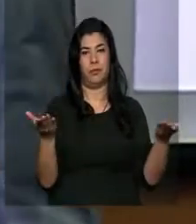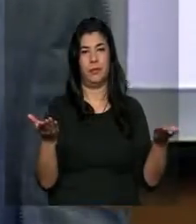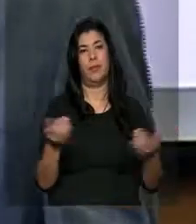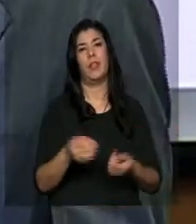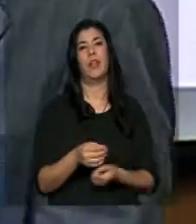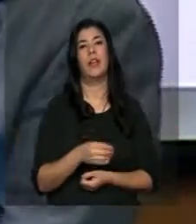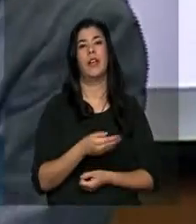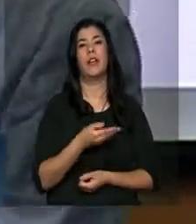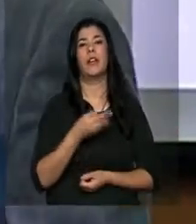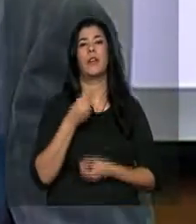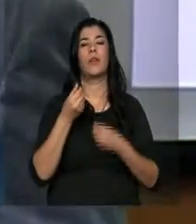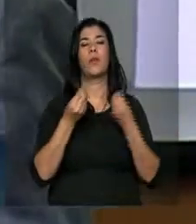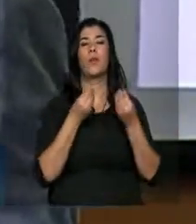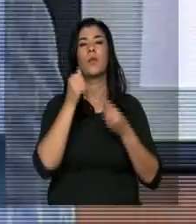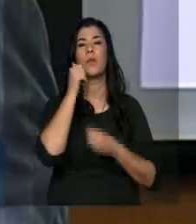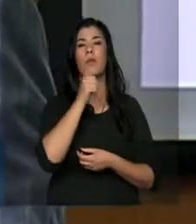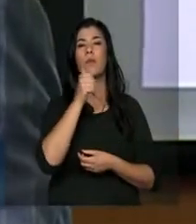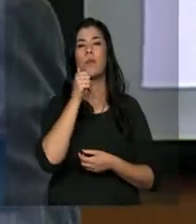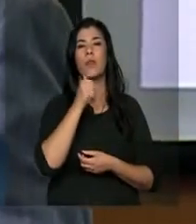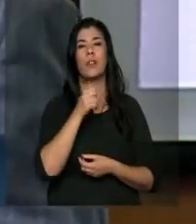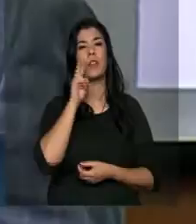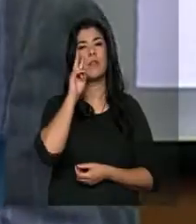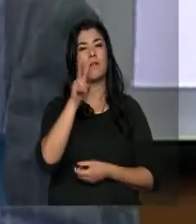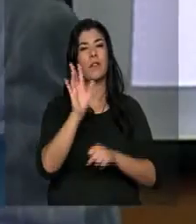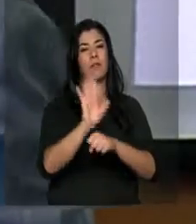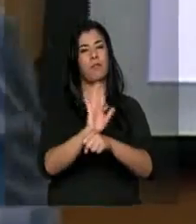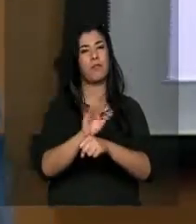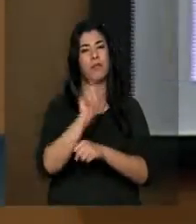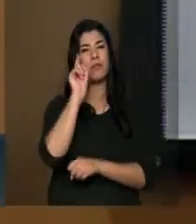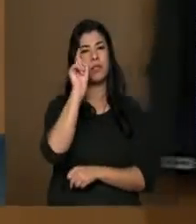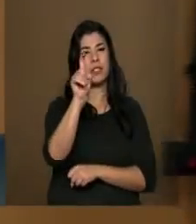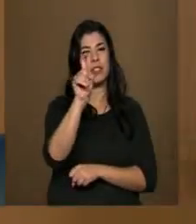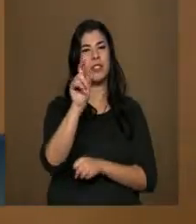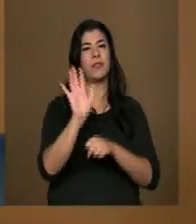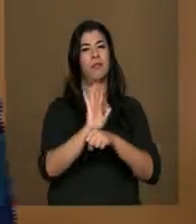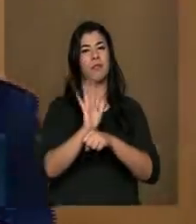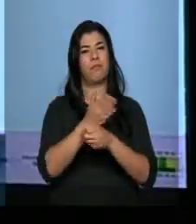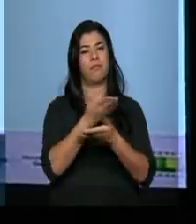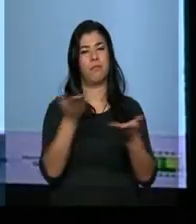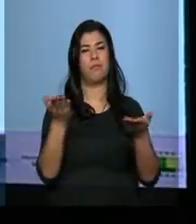Vão levá-las para assistir um filmezinho. Vão, por favor, outro.